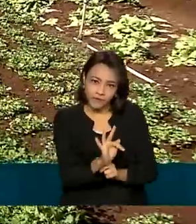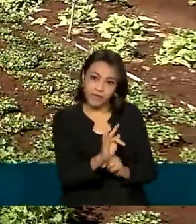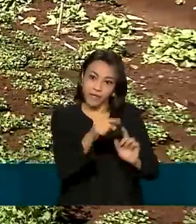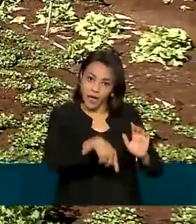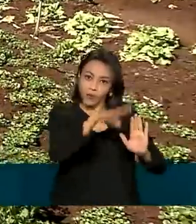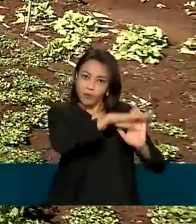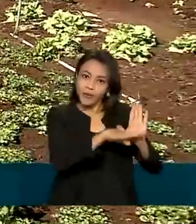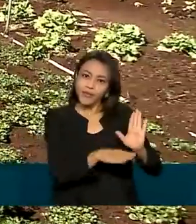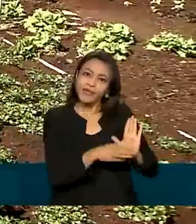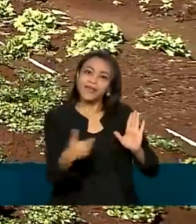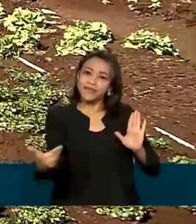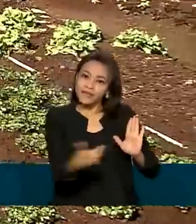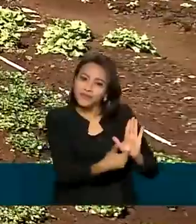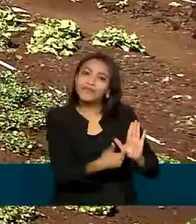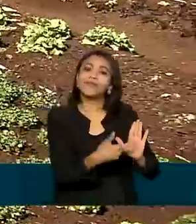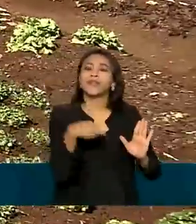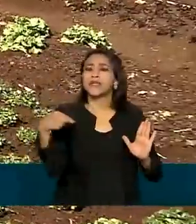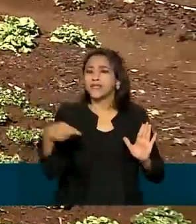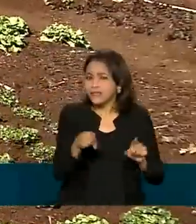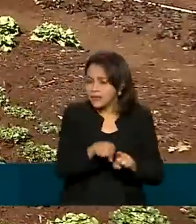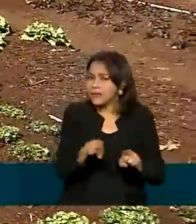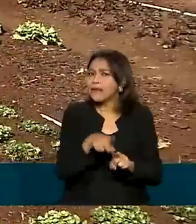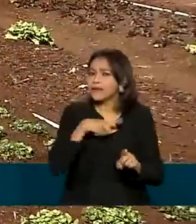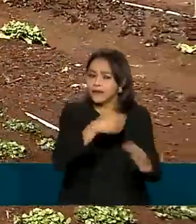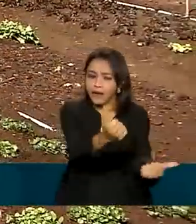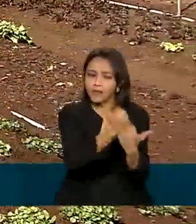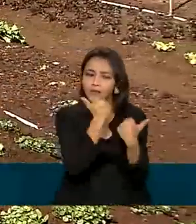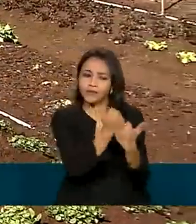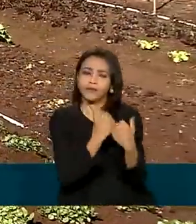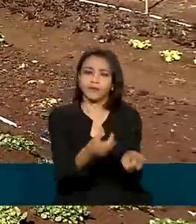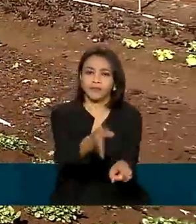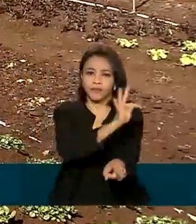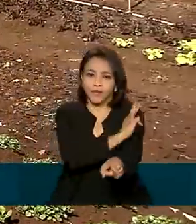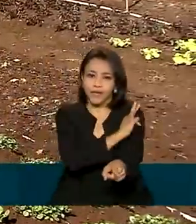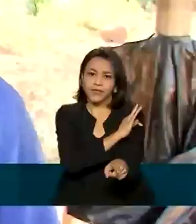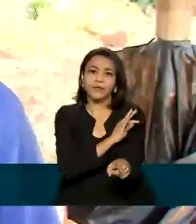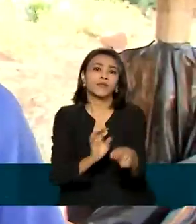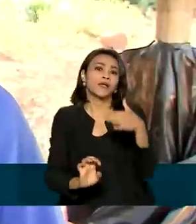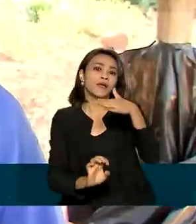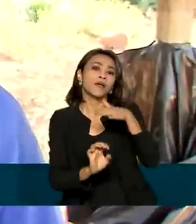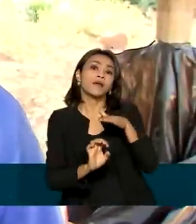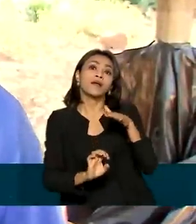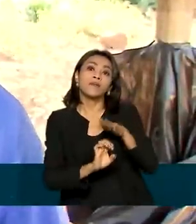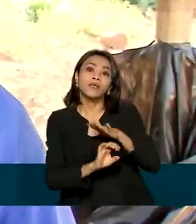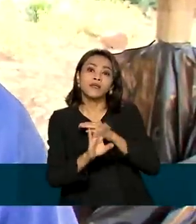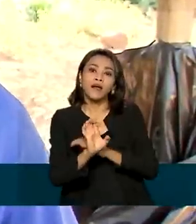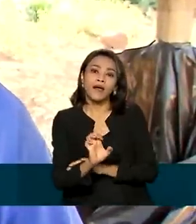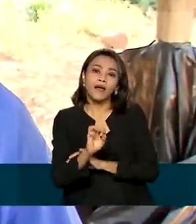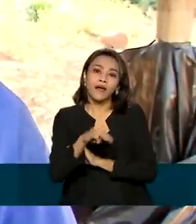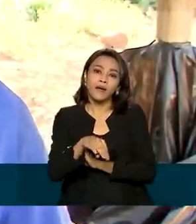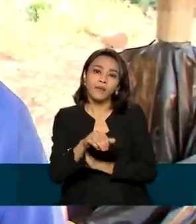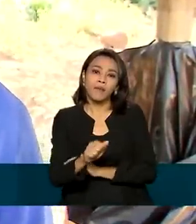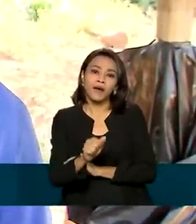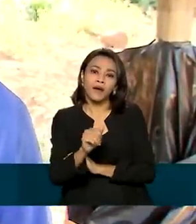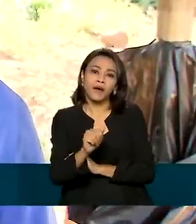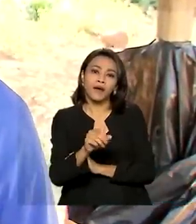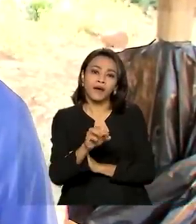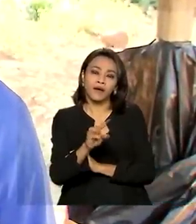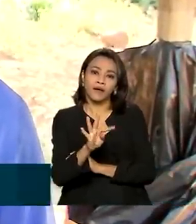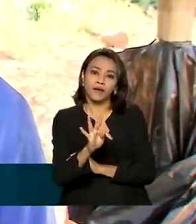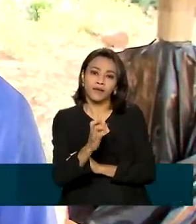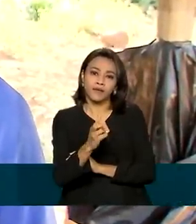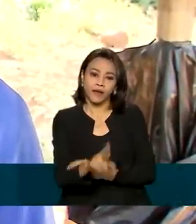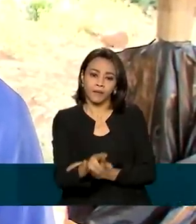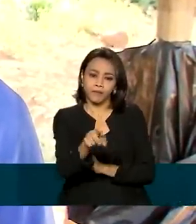da Agricultura Familiar além de assistência técnica da Emater e começou aqui sem nada sem nada